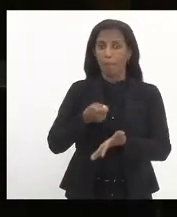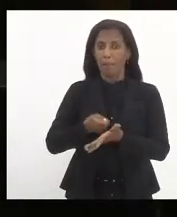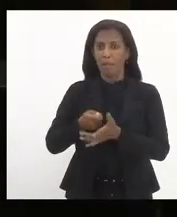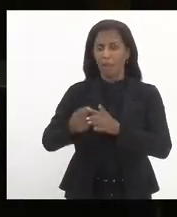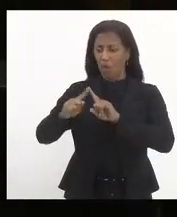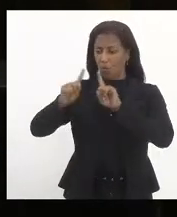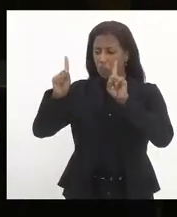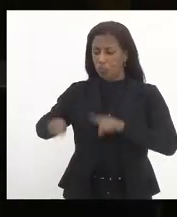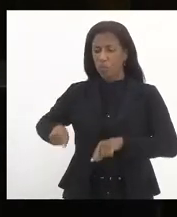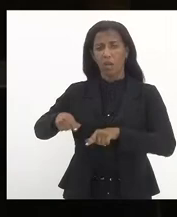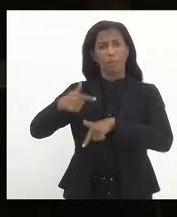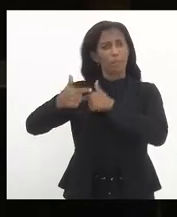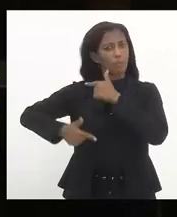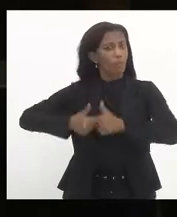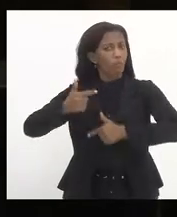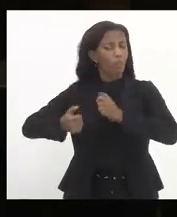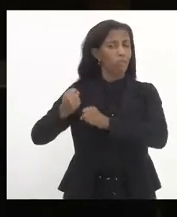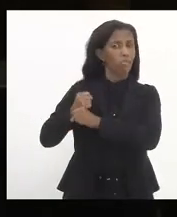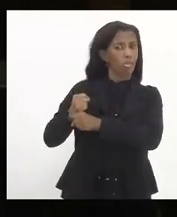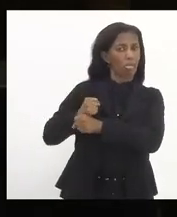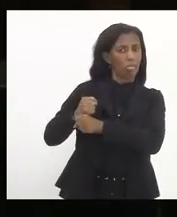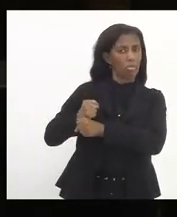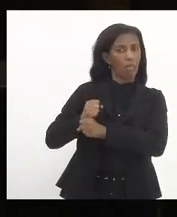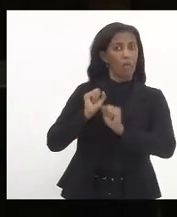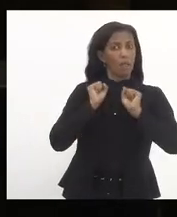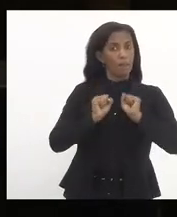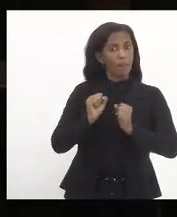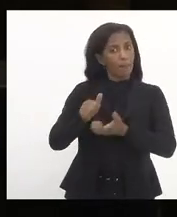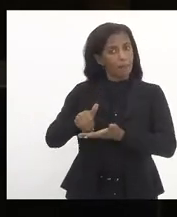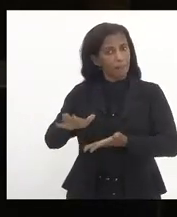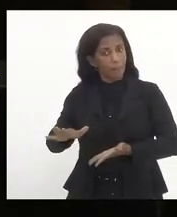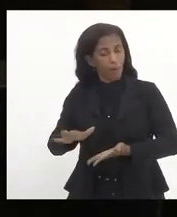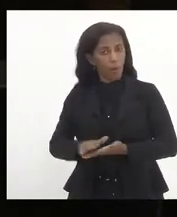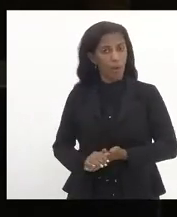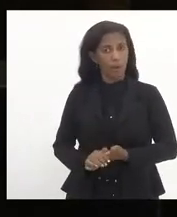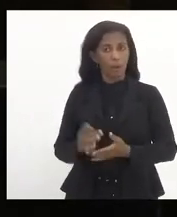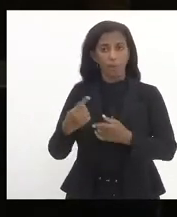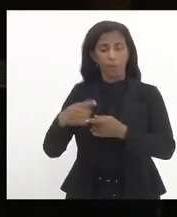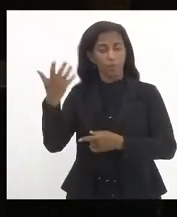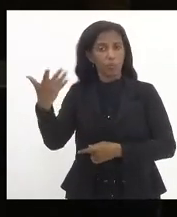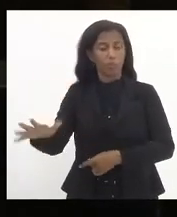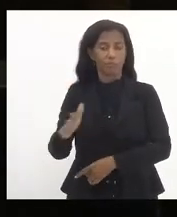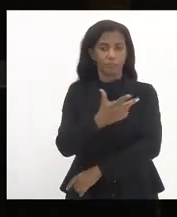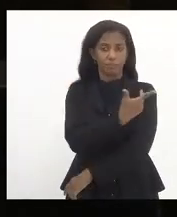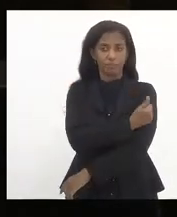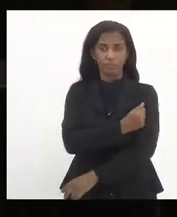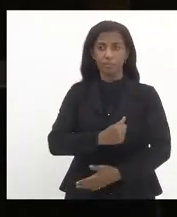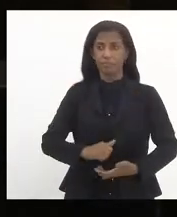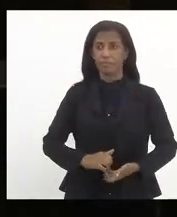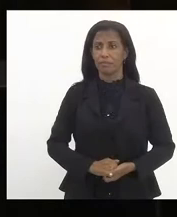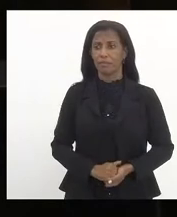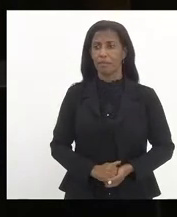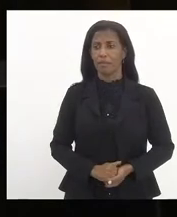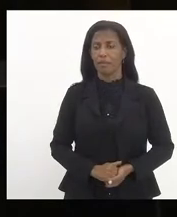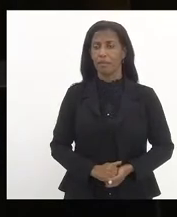de trabalhar tanto tempo, ele pode ser demitido por não se vacinar.